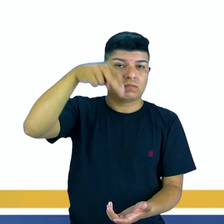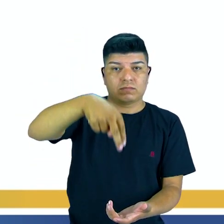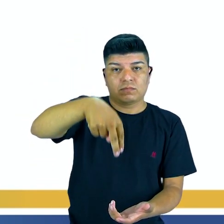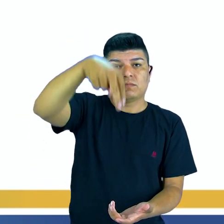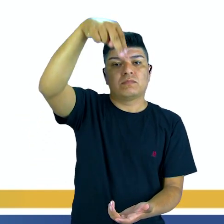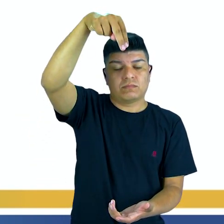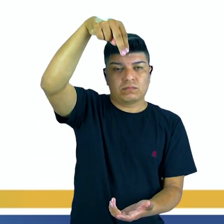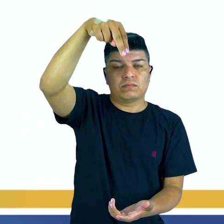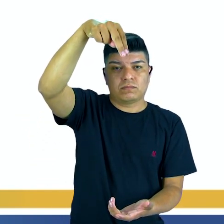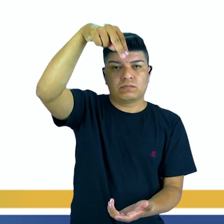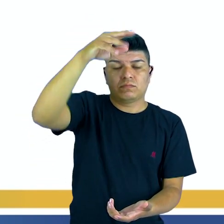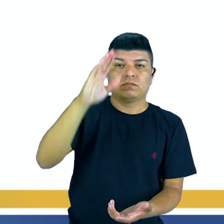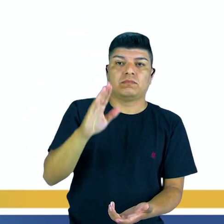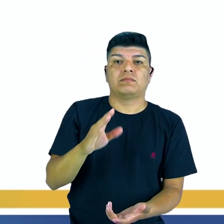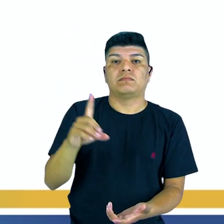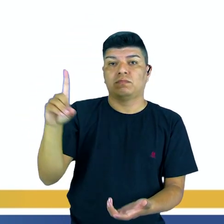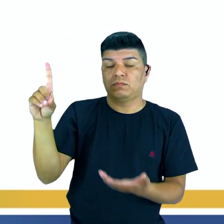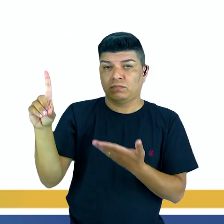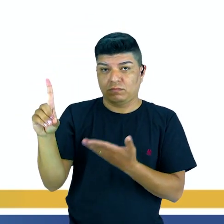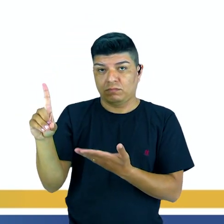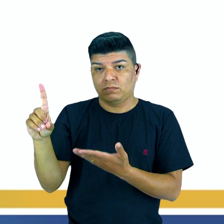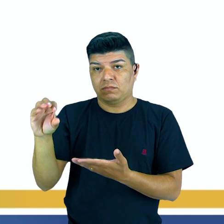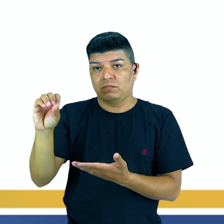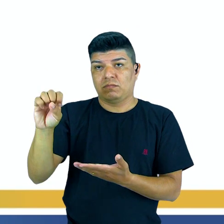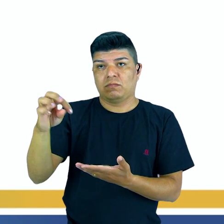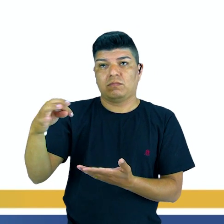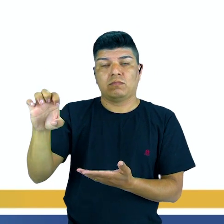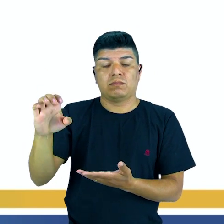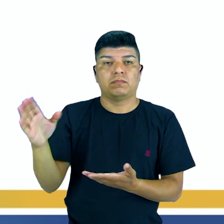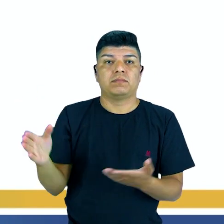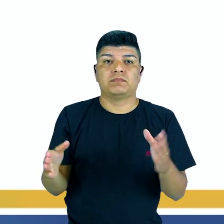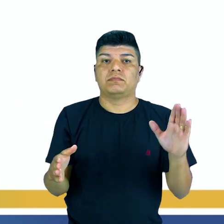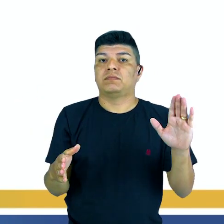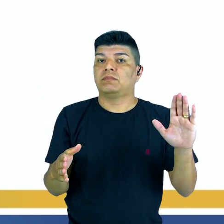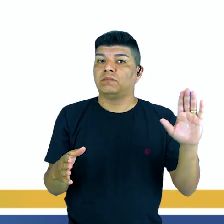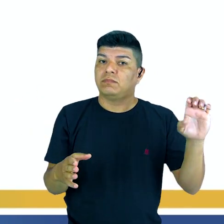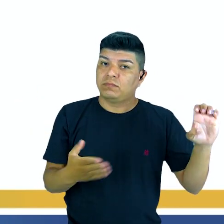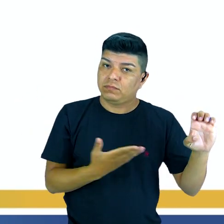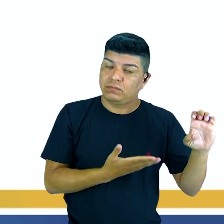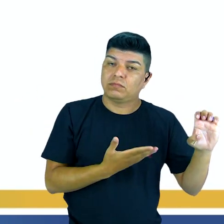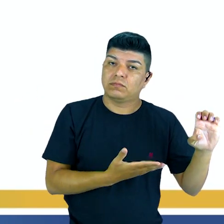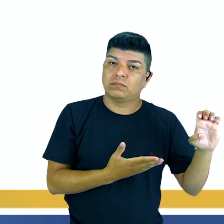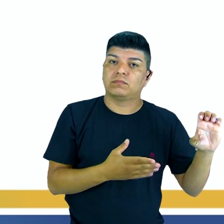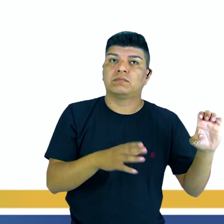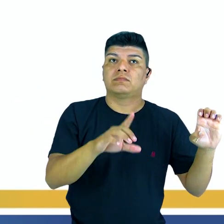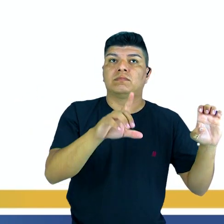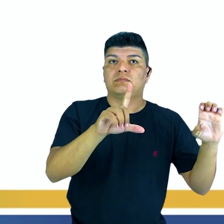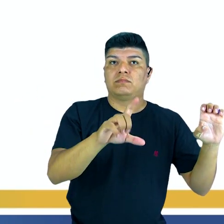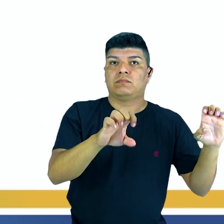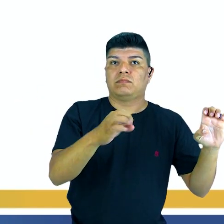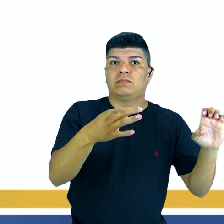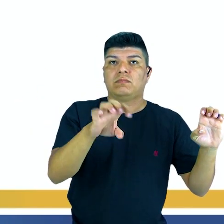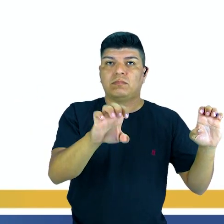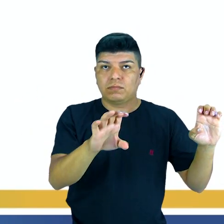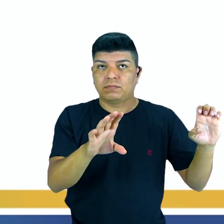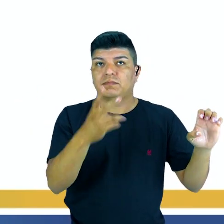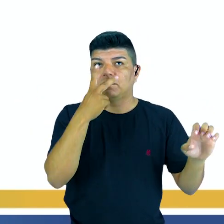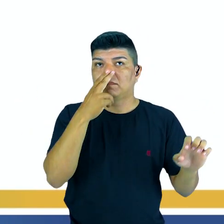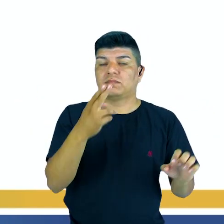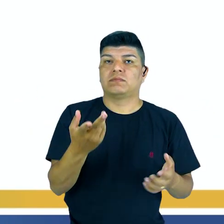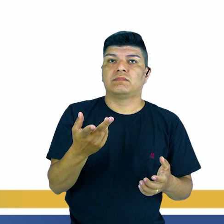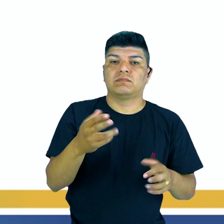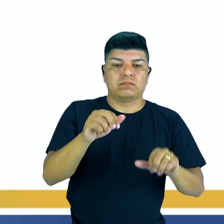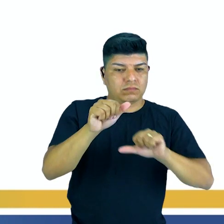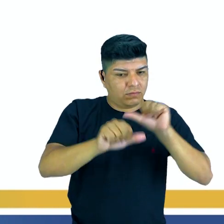direita seria o oeste e a sua esquerda seria o leste. Então, vocês podem prestar atenção que é como se fosse uma rosa dos ventos